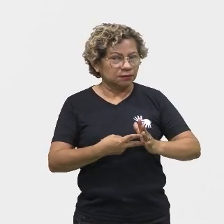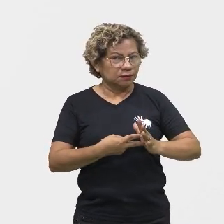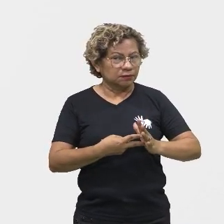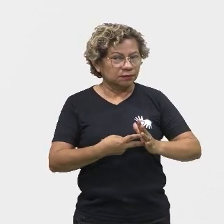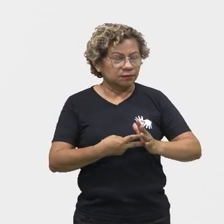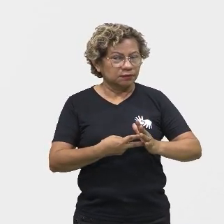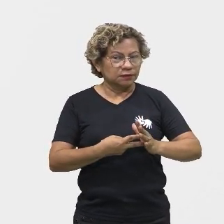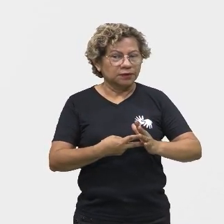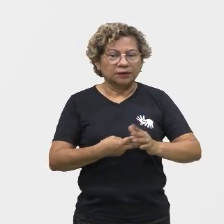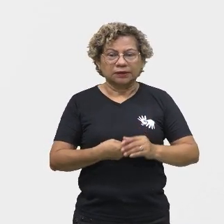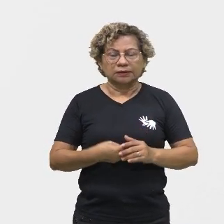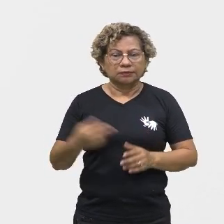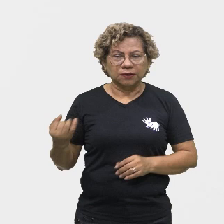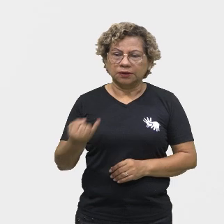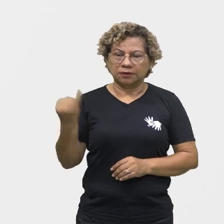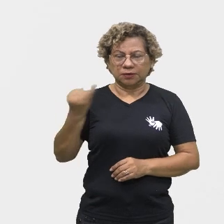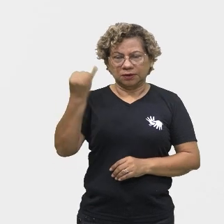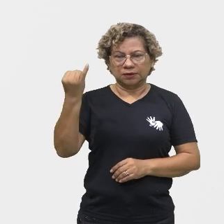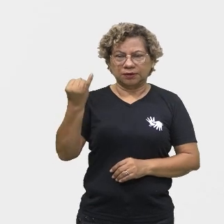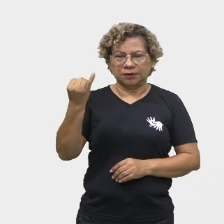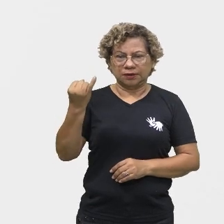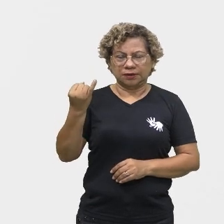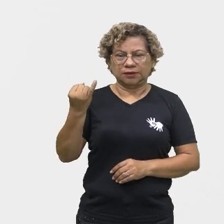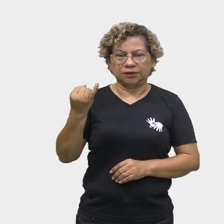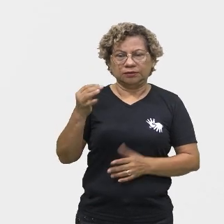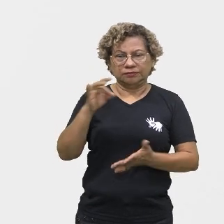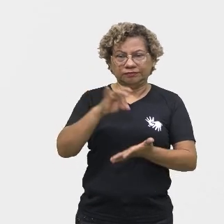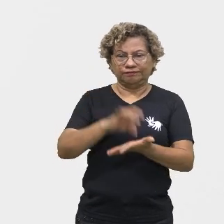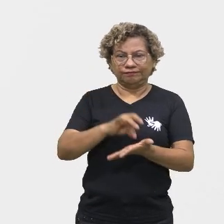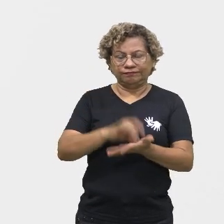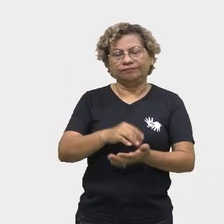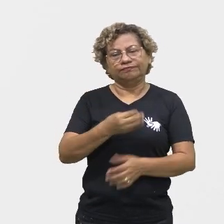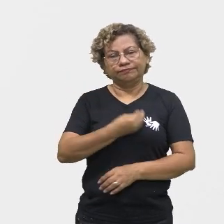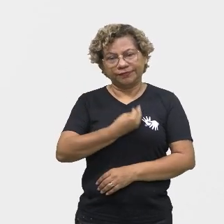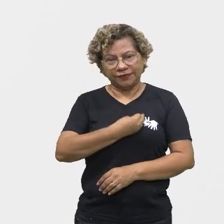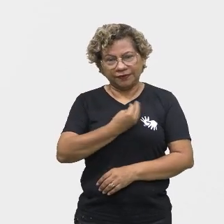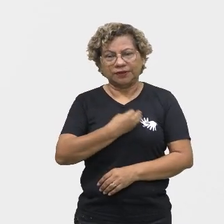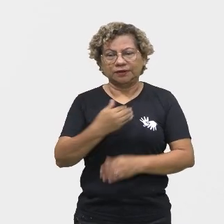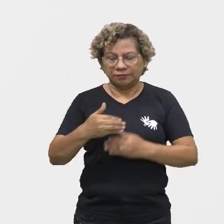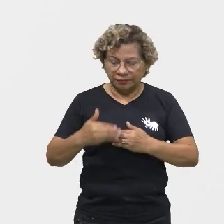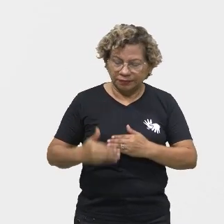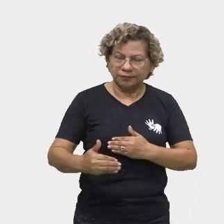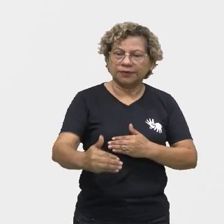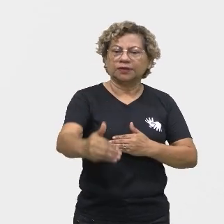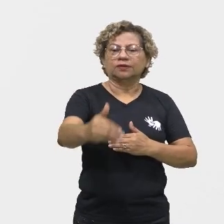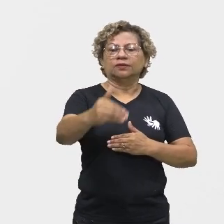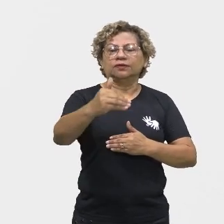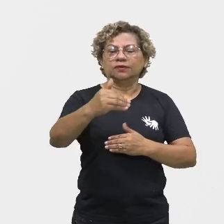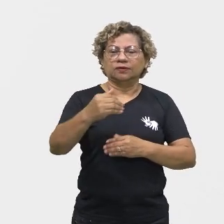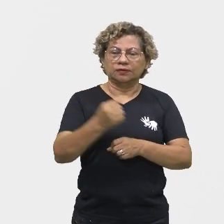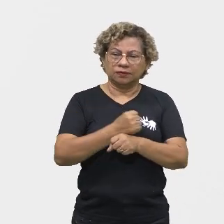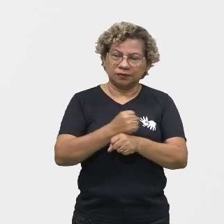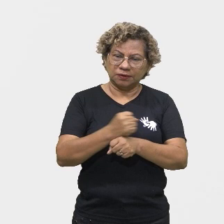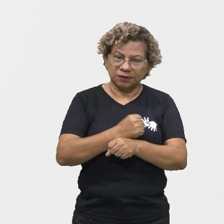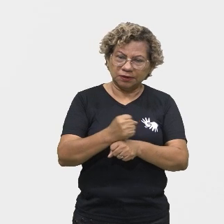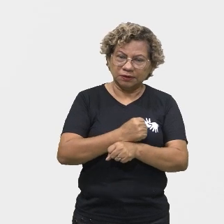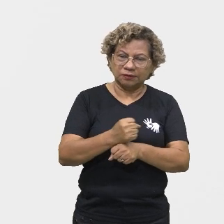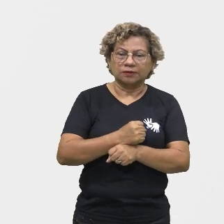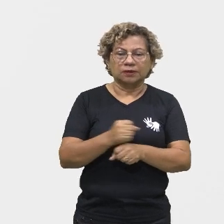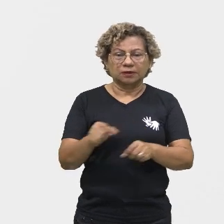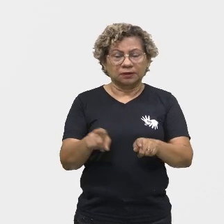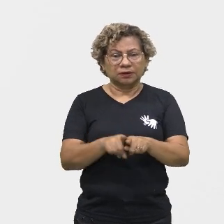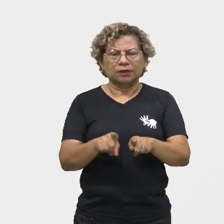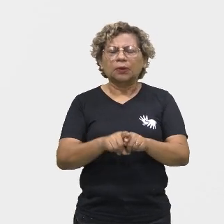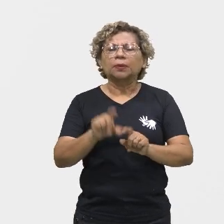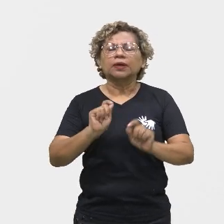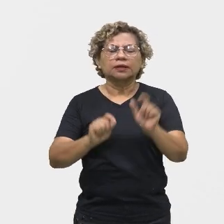significado essencial à realidade. Ou seja, ao longo dos anos, o mesmo é ratificado.